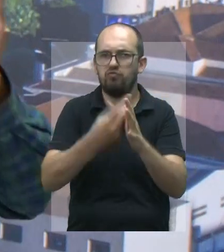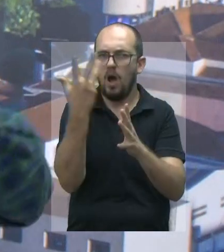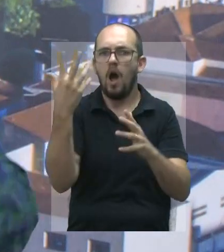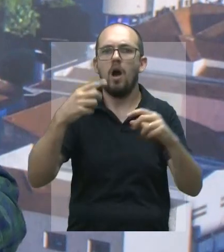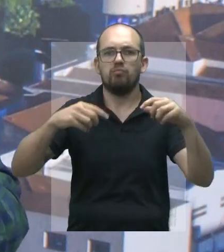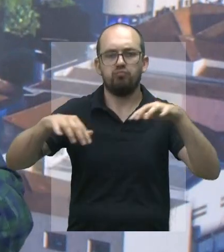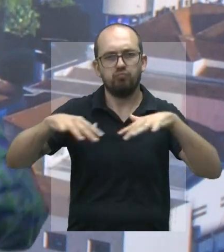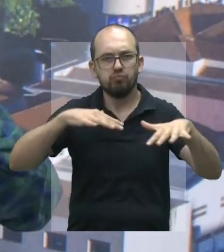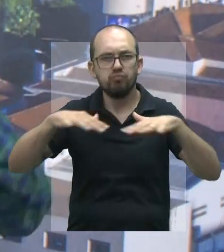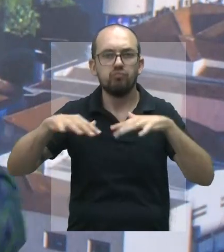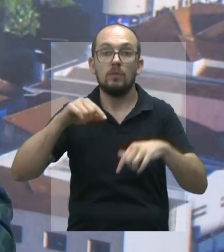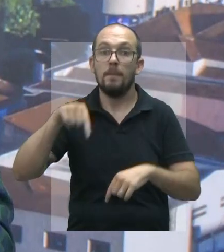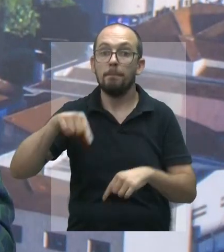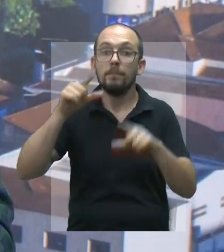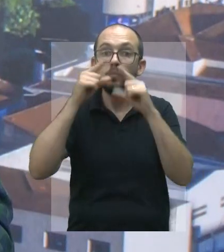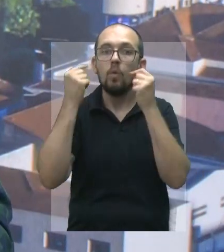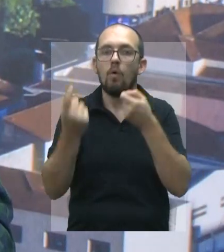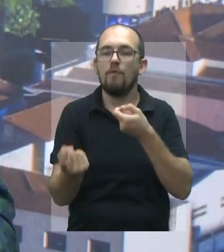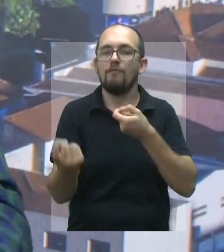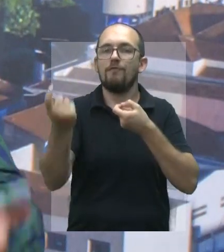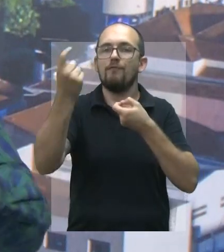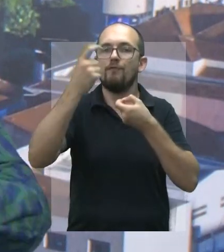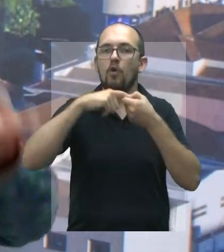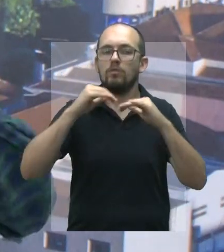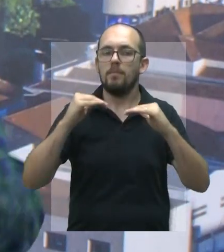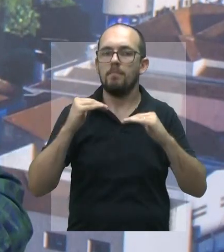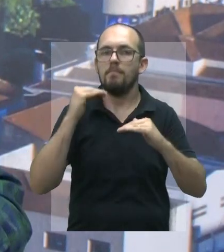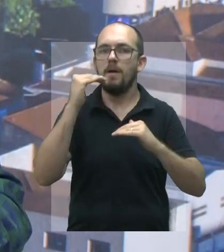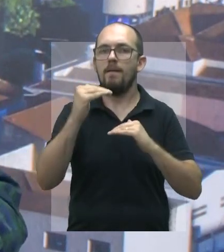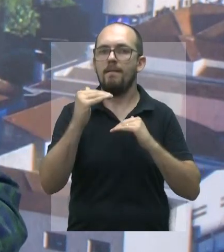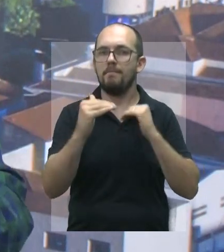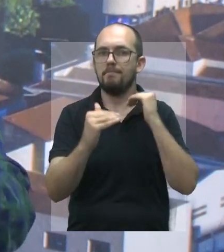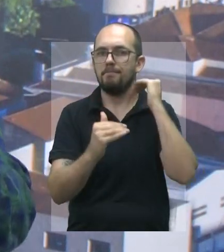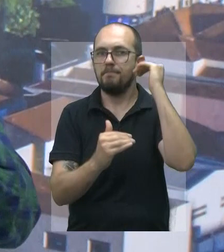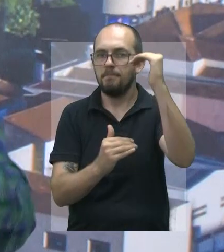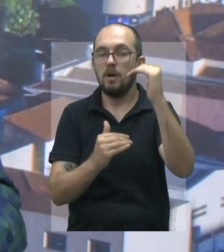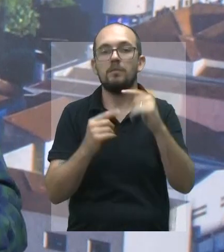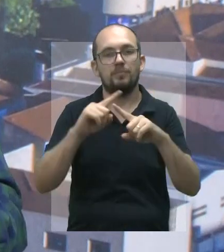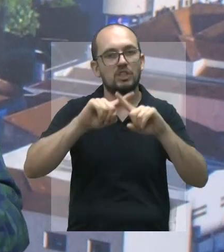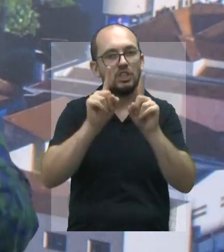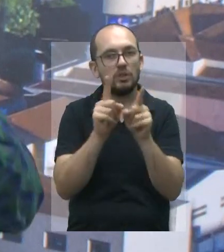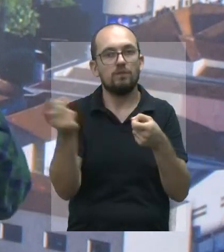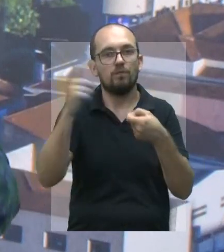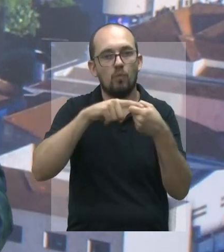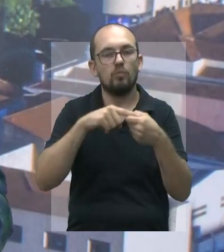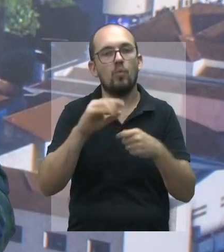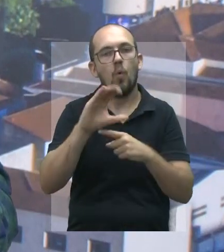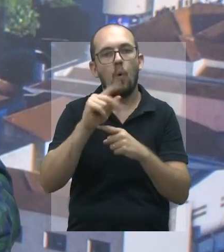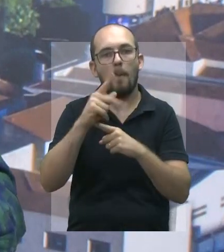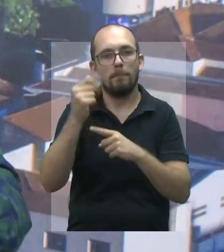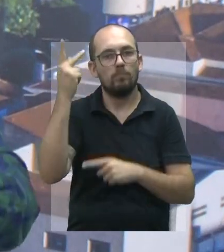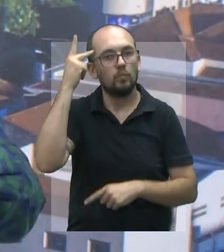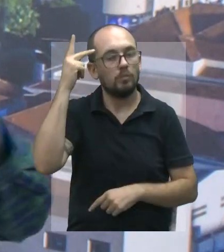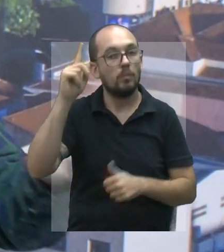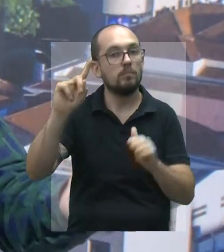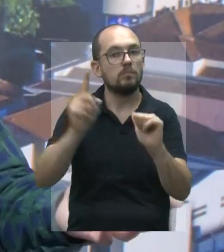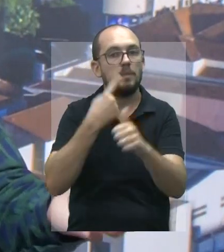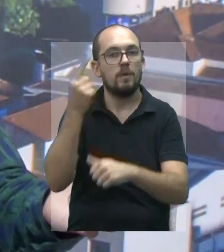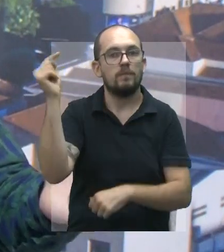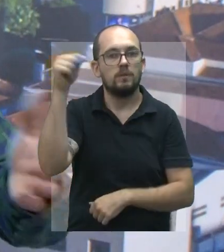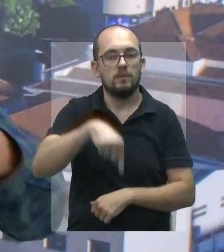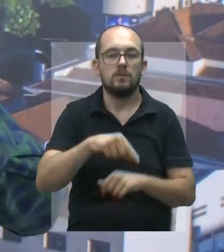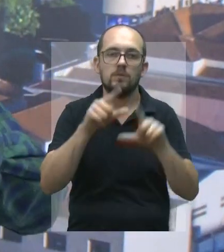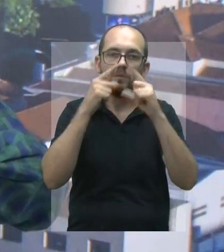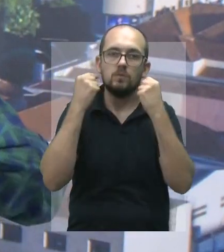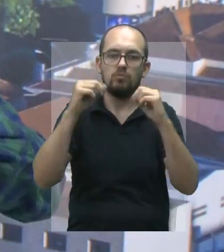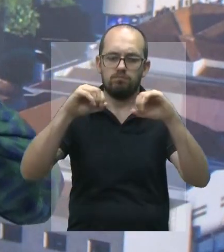Então realmente Jaú volta a ter a sua representação, o 15 volta a disputar a Copinha São Paulo e recebe pela primeira vez aí o